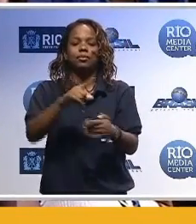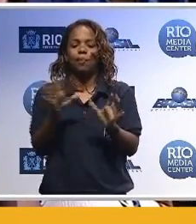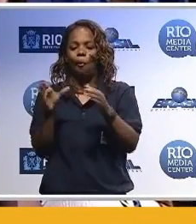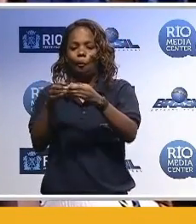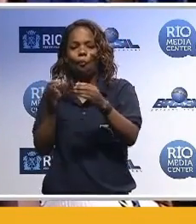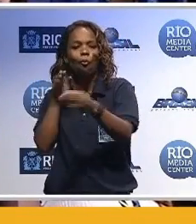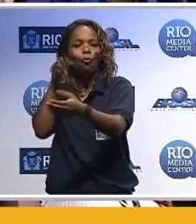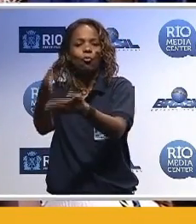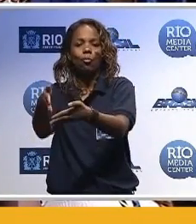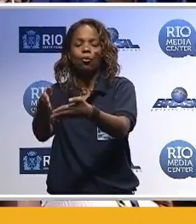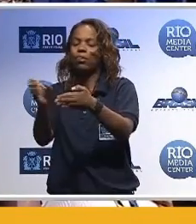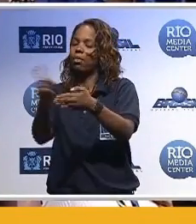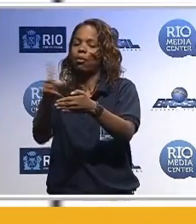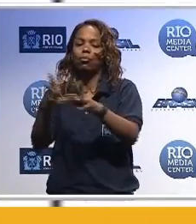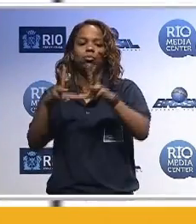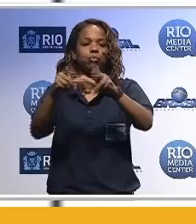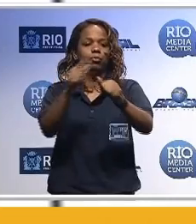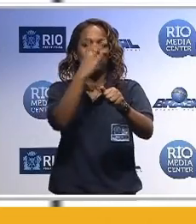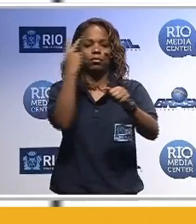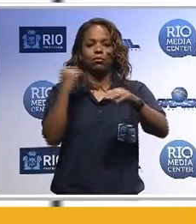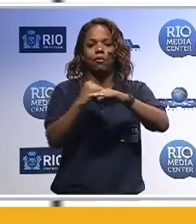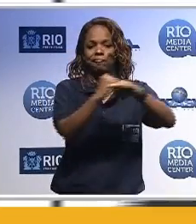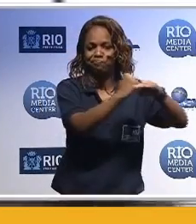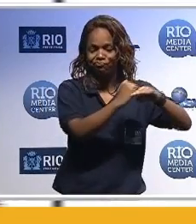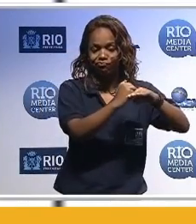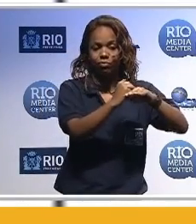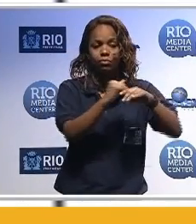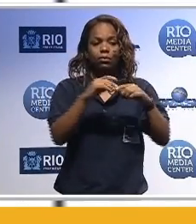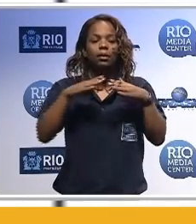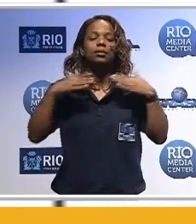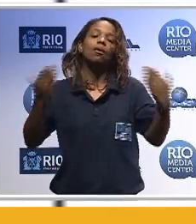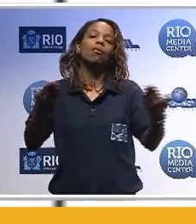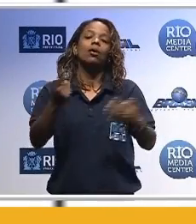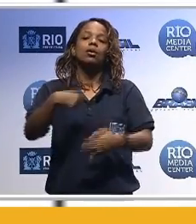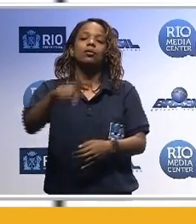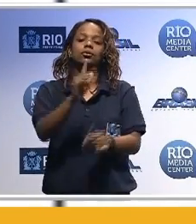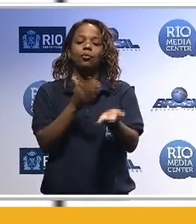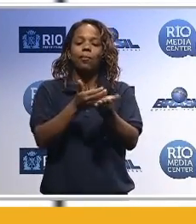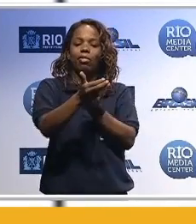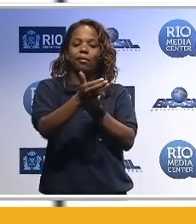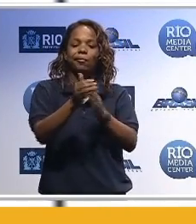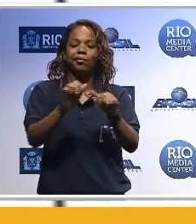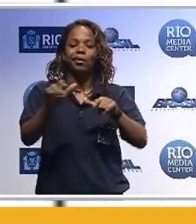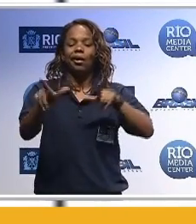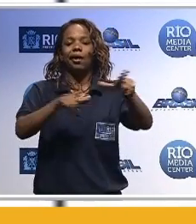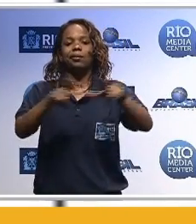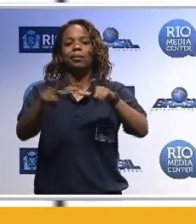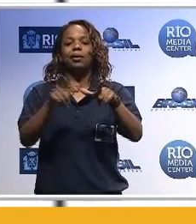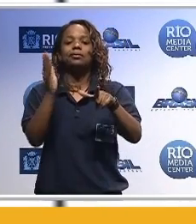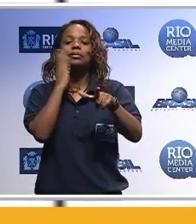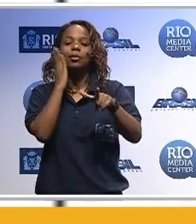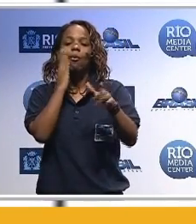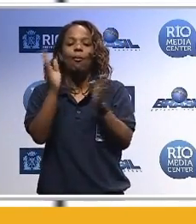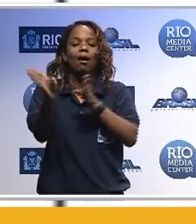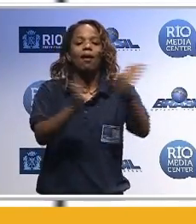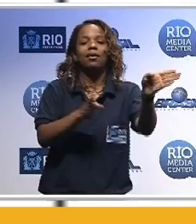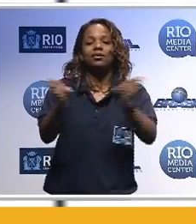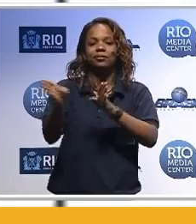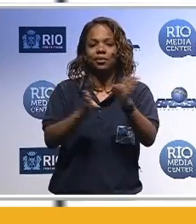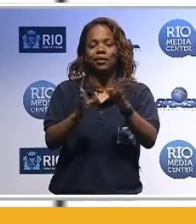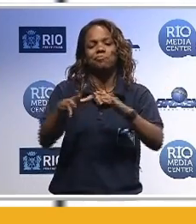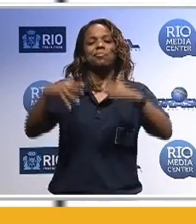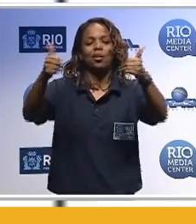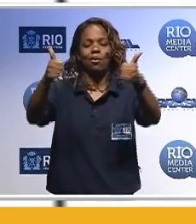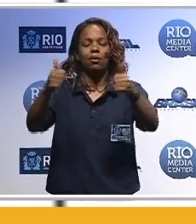grupo de pessoas, mas são para todas, né? Então, é isso que a gente tem trabalhado, que é quanto mais a gente tem acessibilidade, melhor. E o